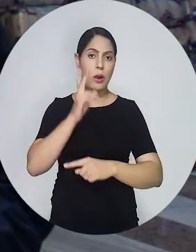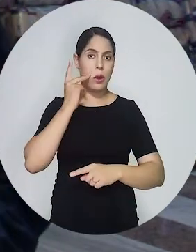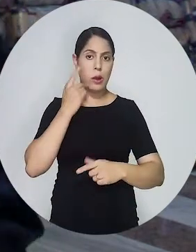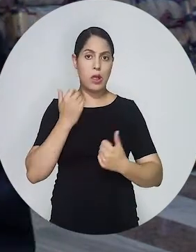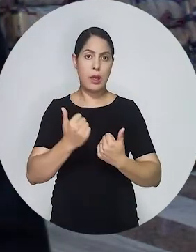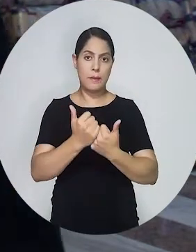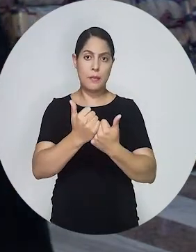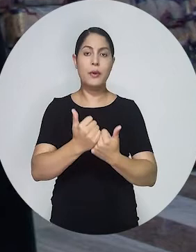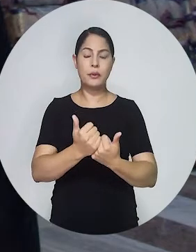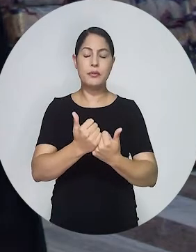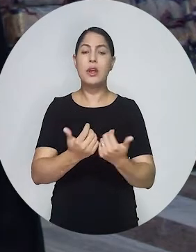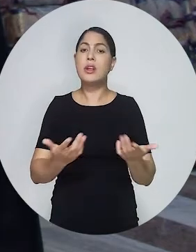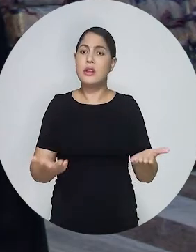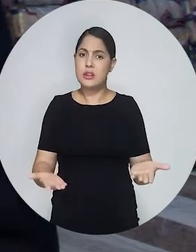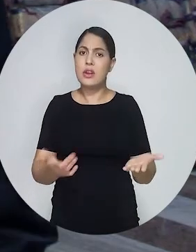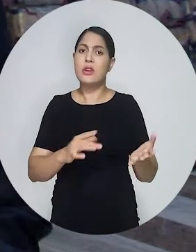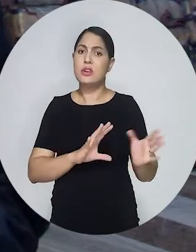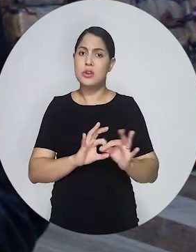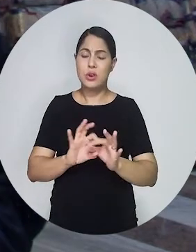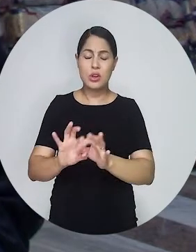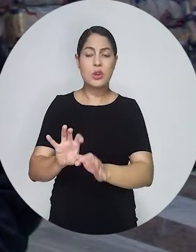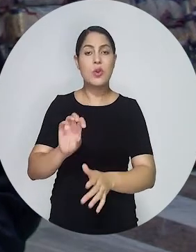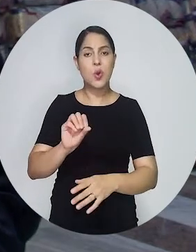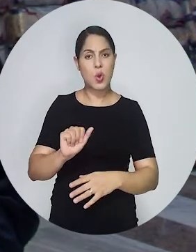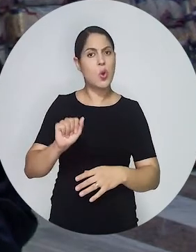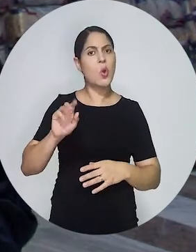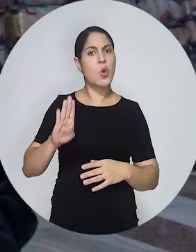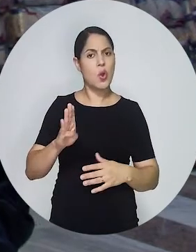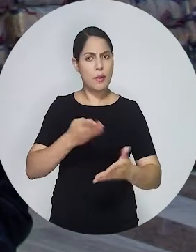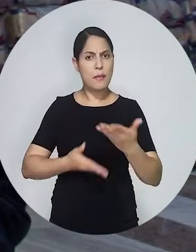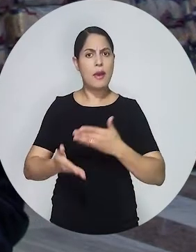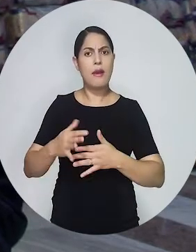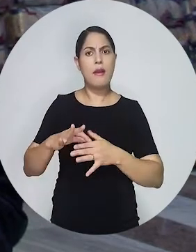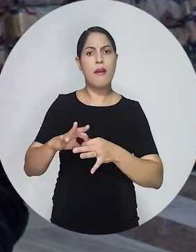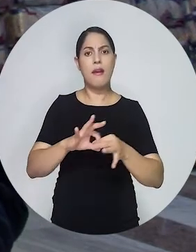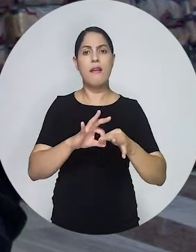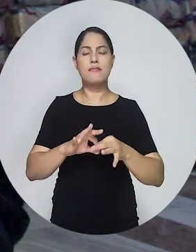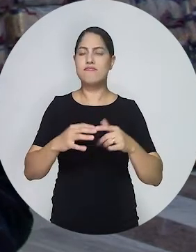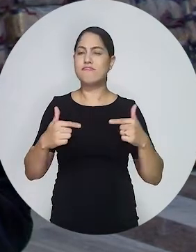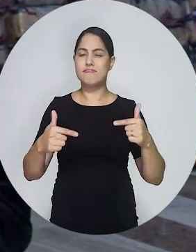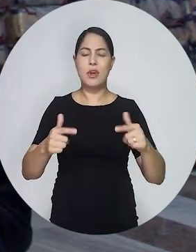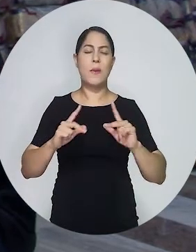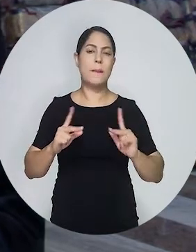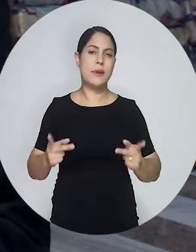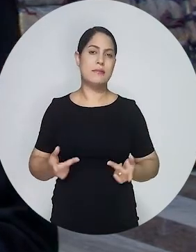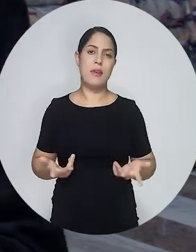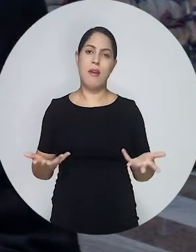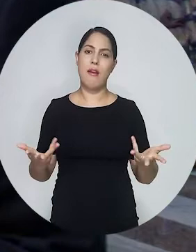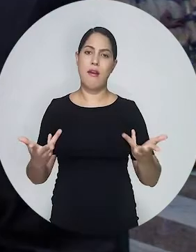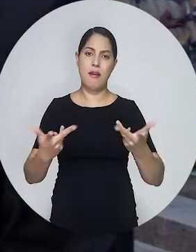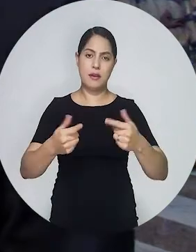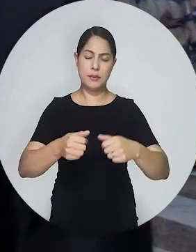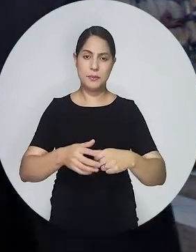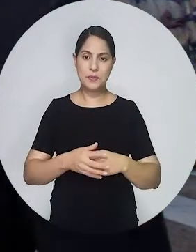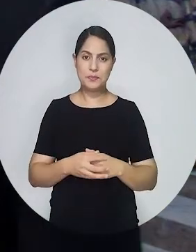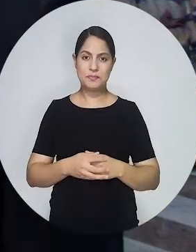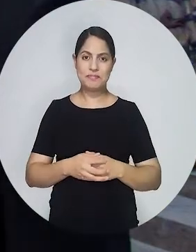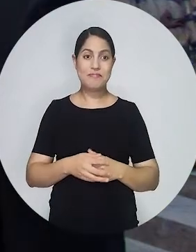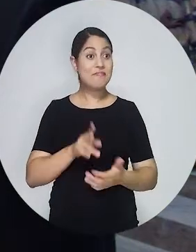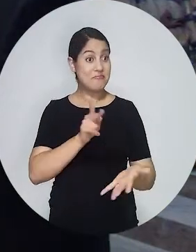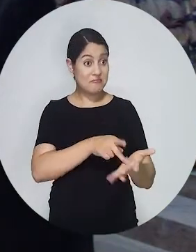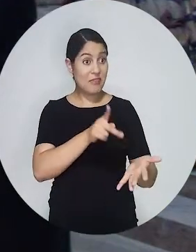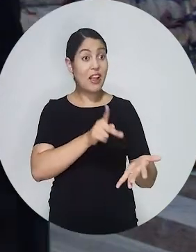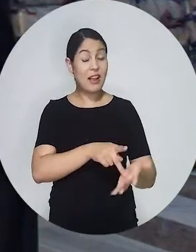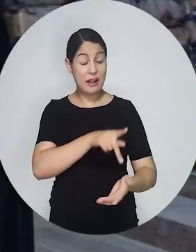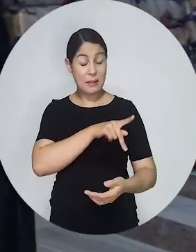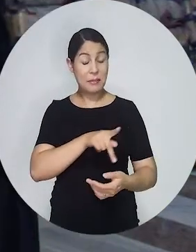e a sociedade do Estado do Ceará. E o Conselho Federal da Ordem dos Advogados do Brasil não poderia deixar de se consorciar a essa ação humanitária, presidente.